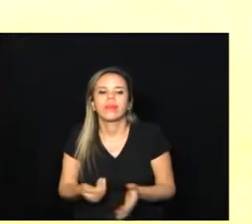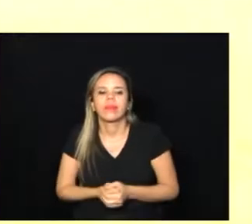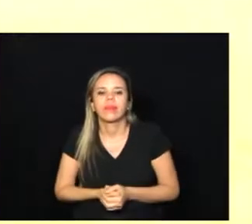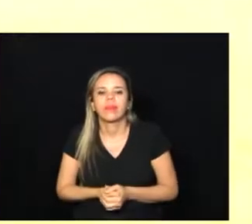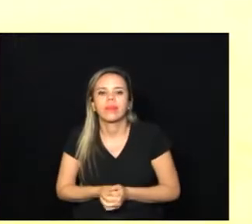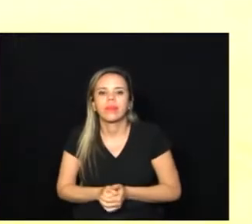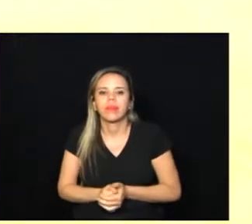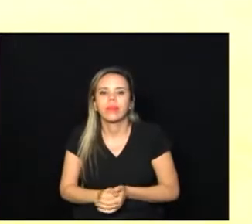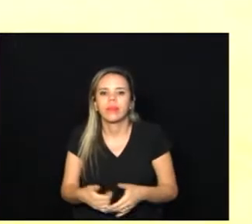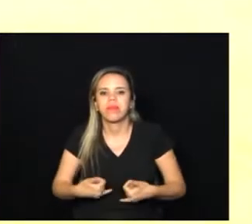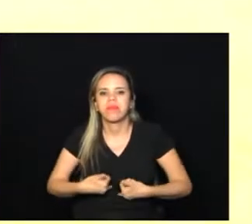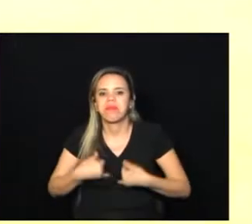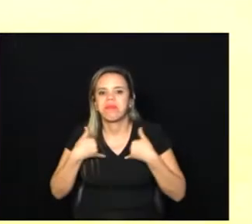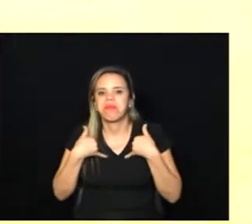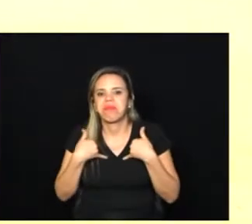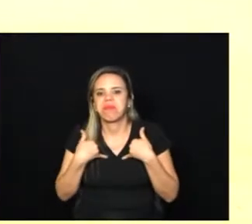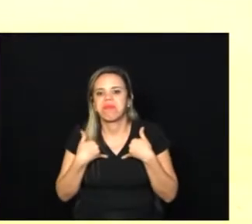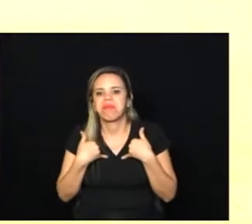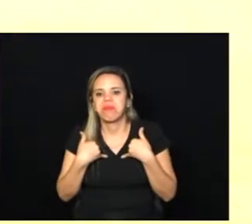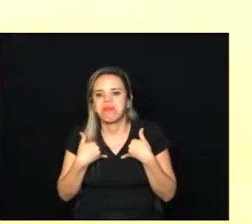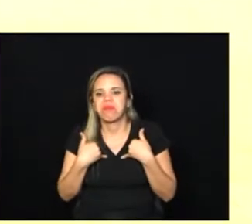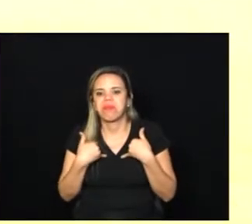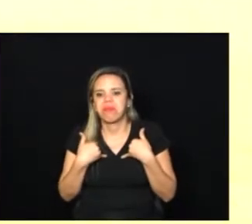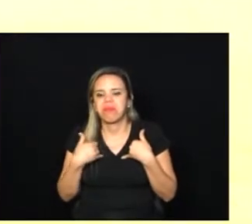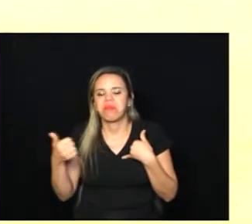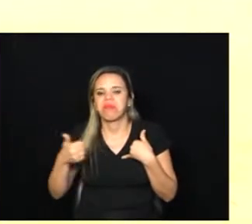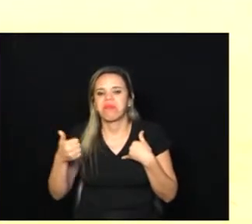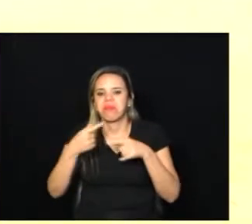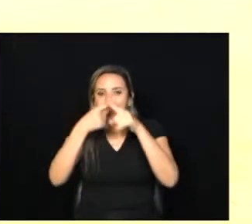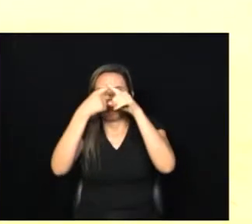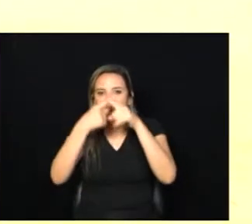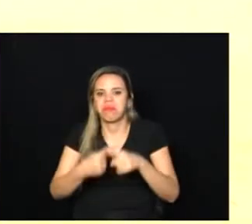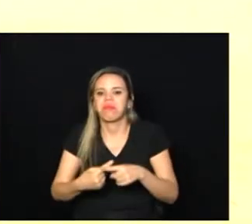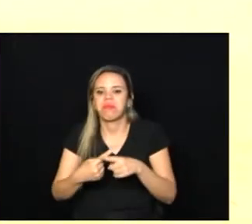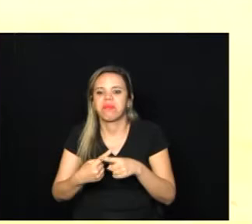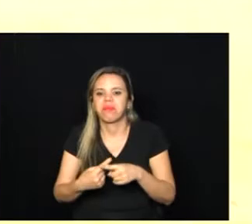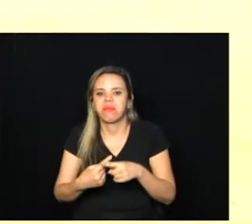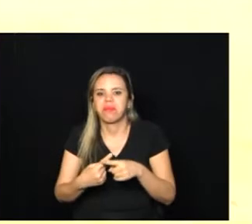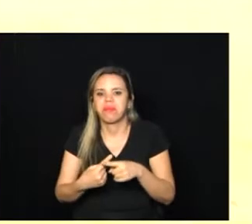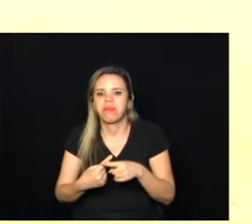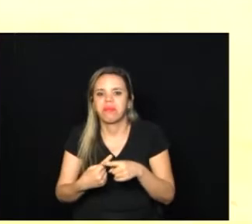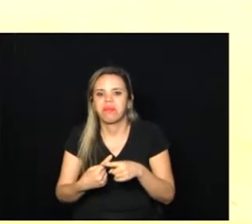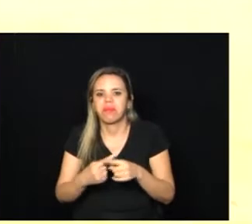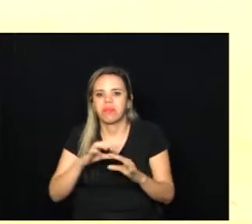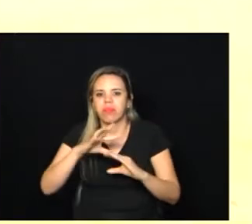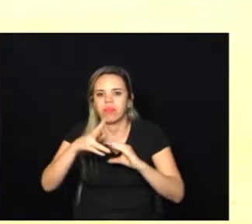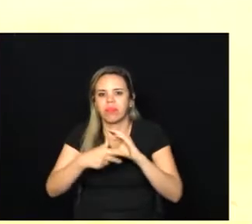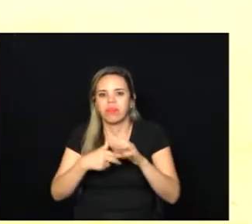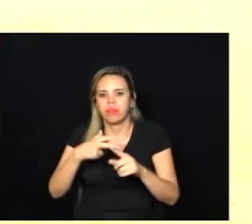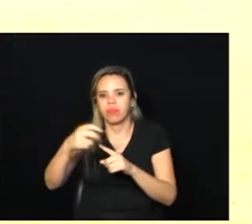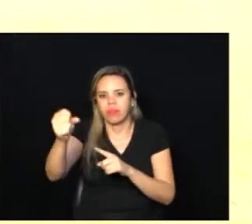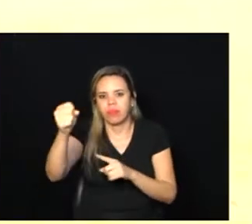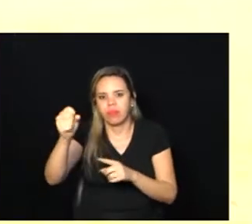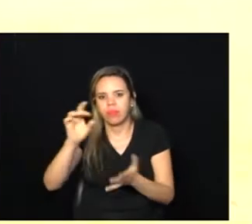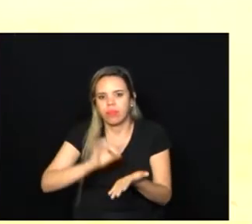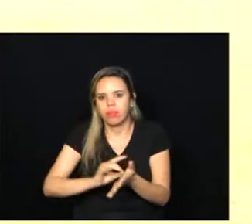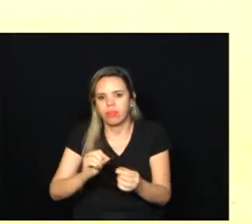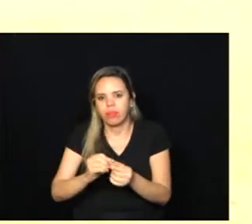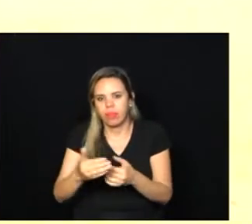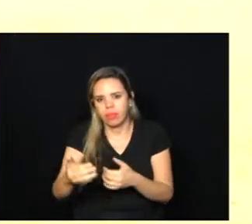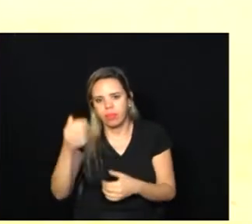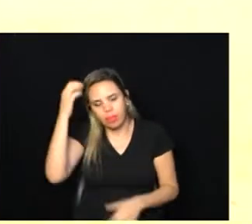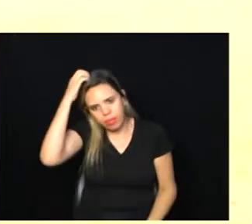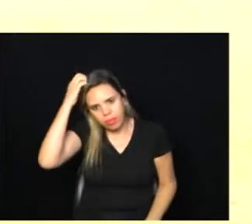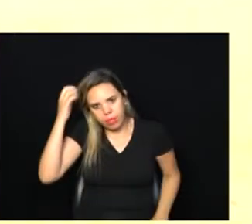né? É um orgulho muito grande aí. Primeiro campeonato Copa dos Campeões aí que vai ser realizado